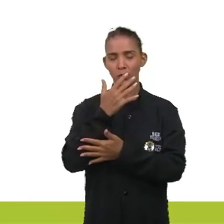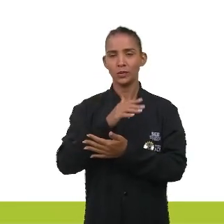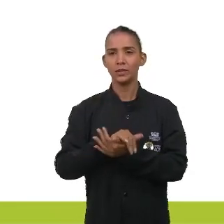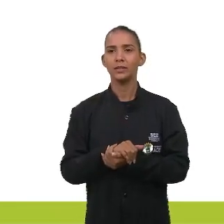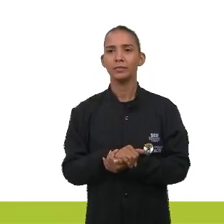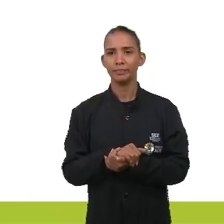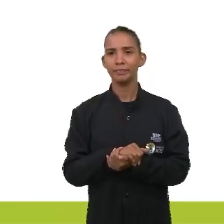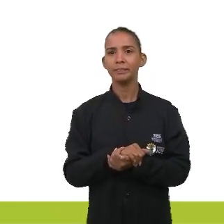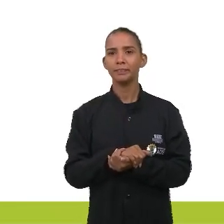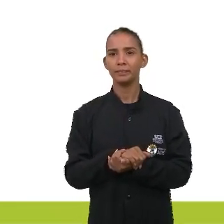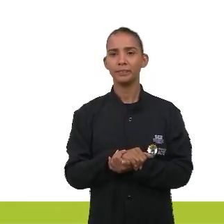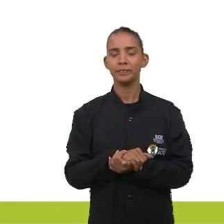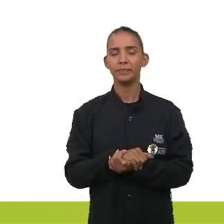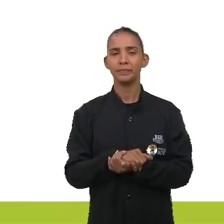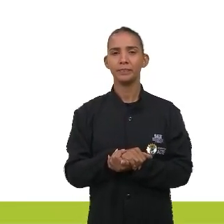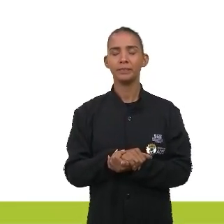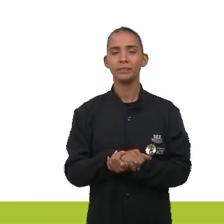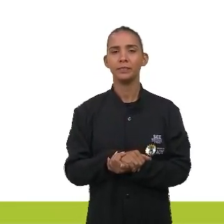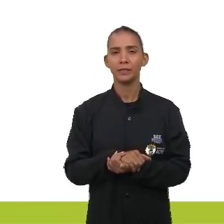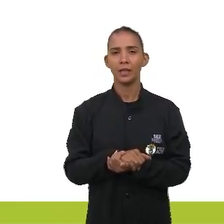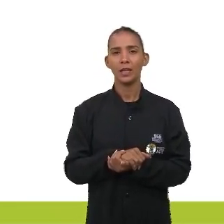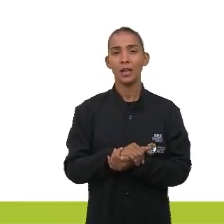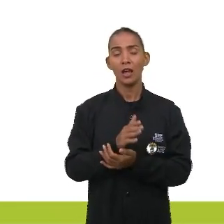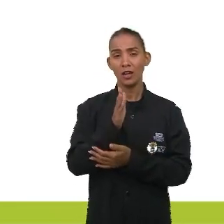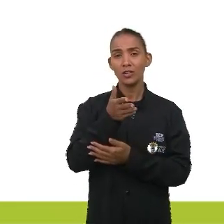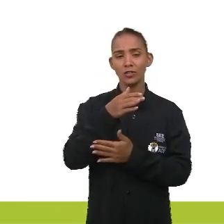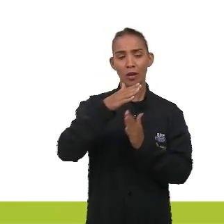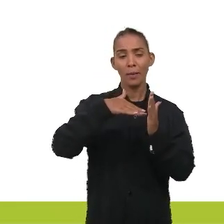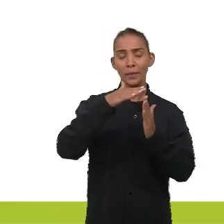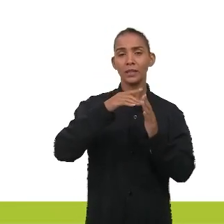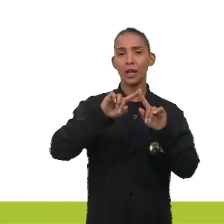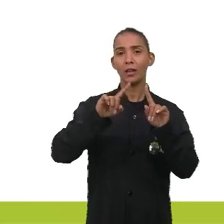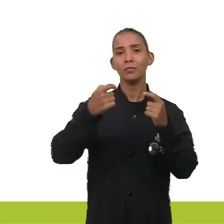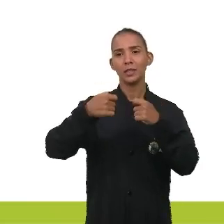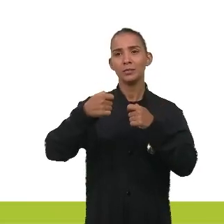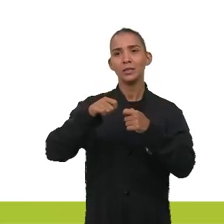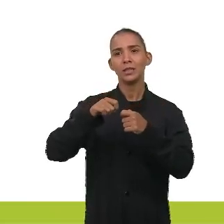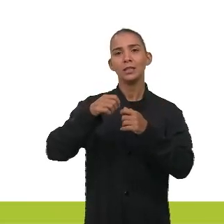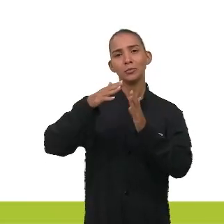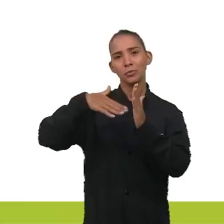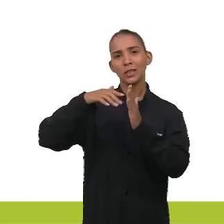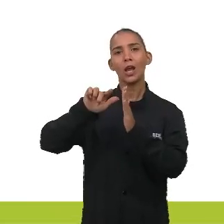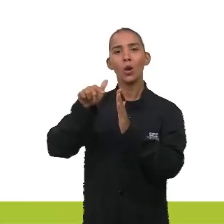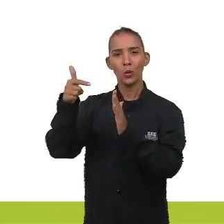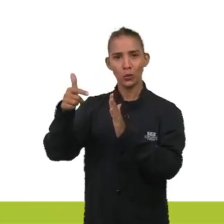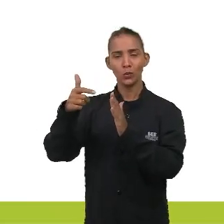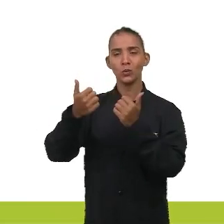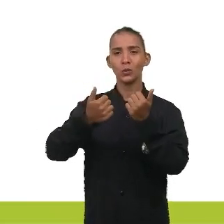quatro já estão pintados, digamos assim, eu tenho que pintar os outros seis que sobram.